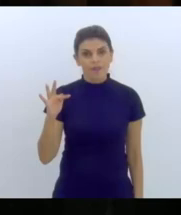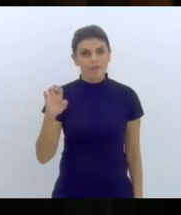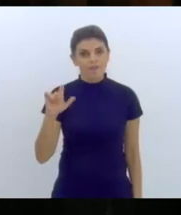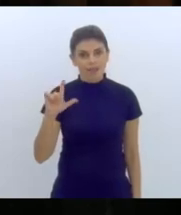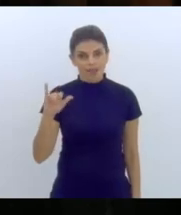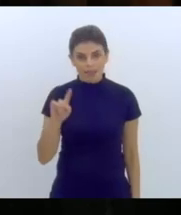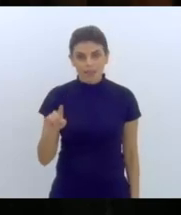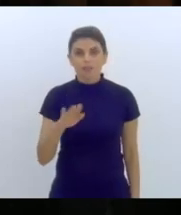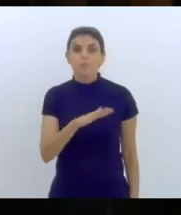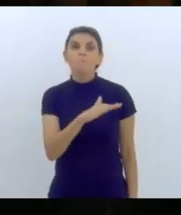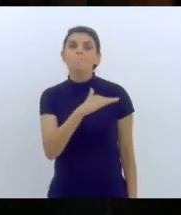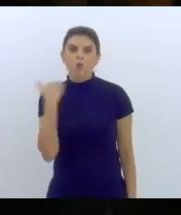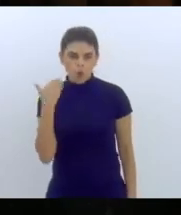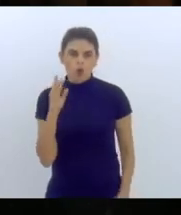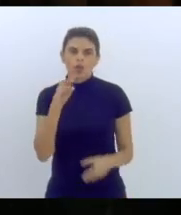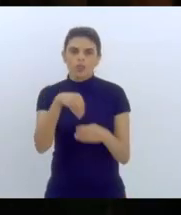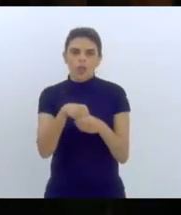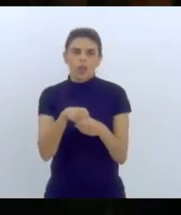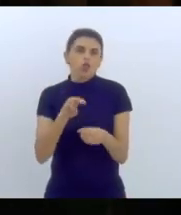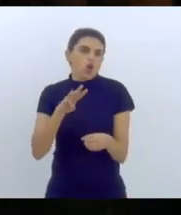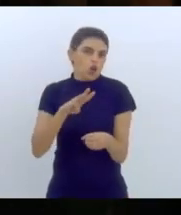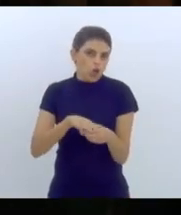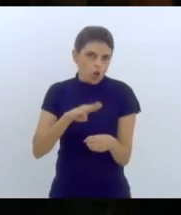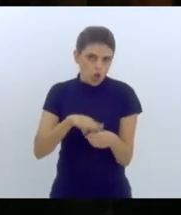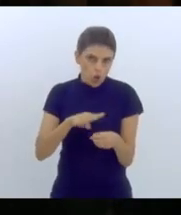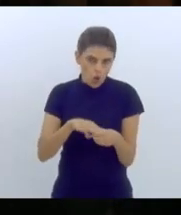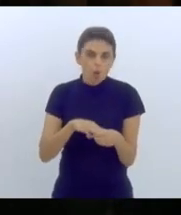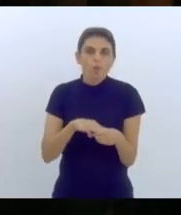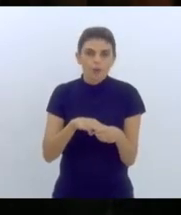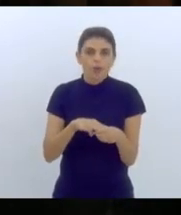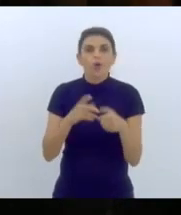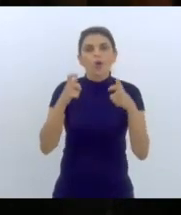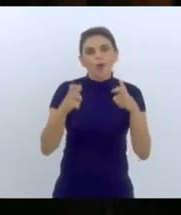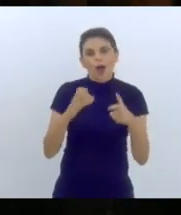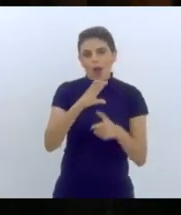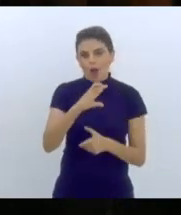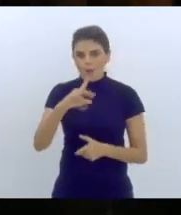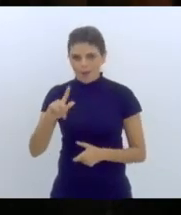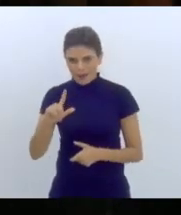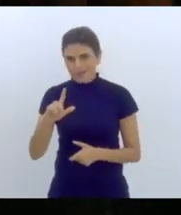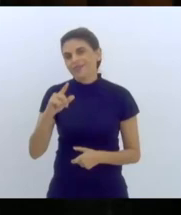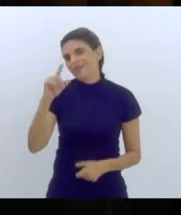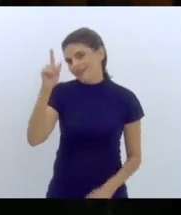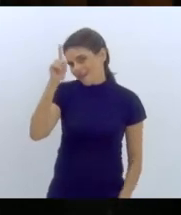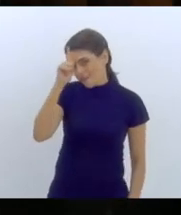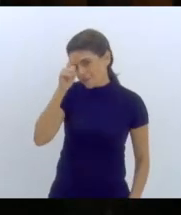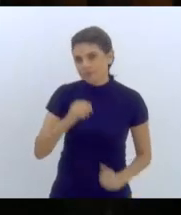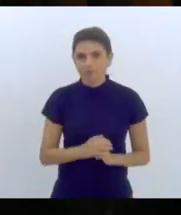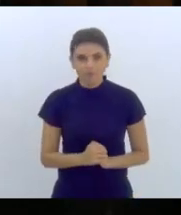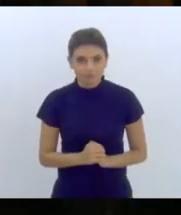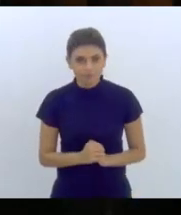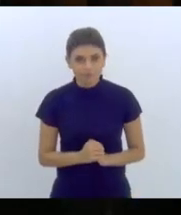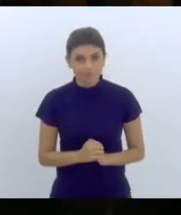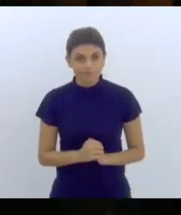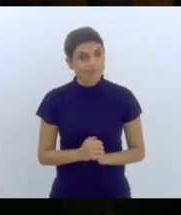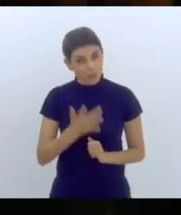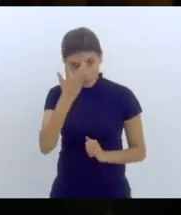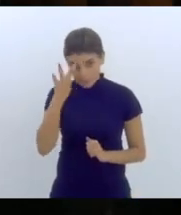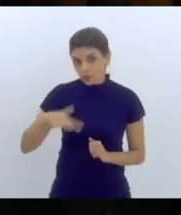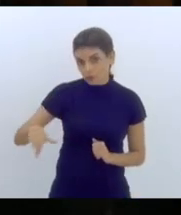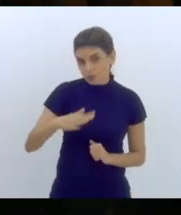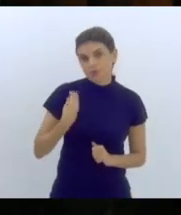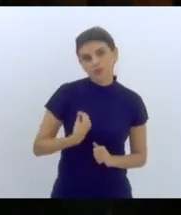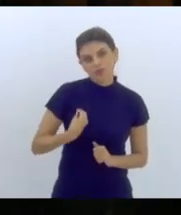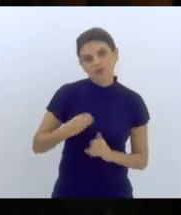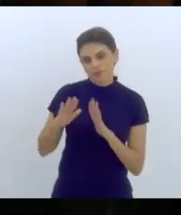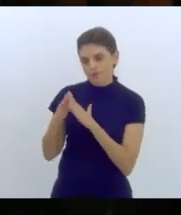e foi morta dentro de uma Kombi no Complexo do Alemão. Ou seja, a vida de quem vive hoje na